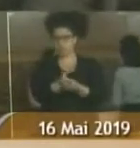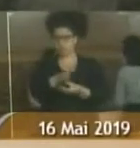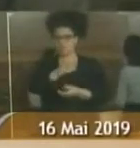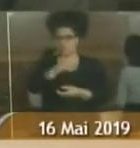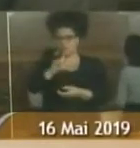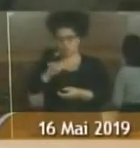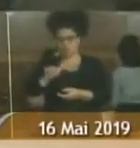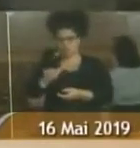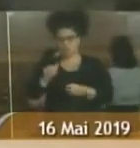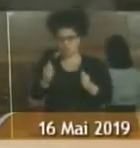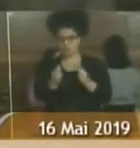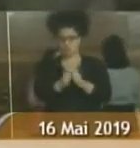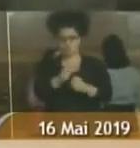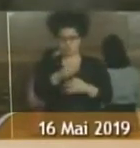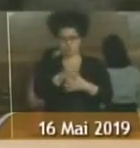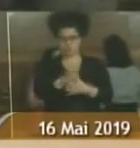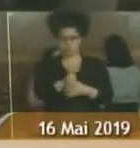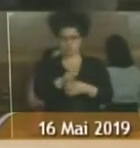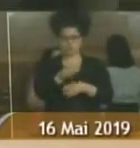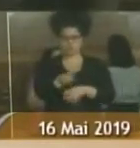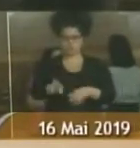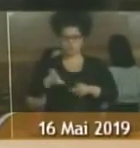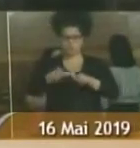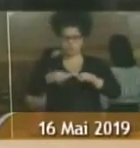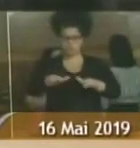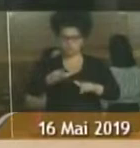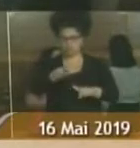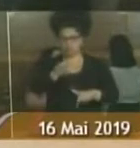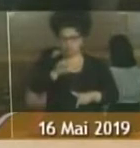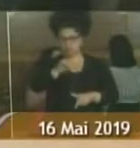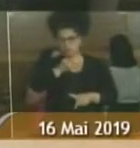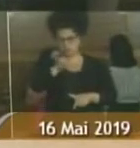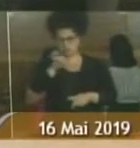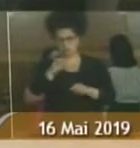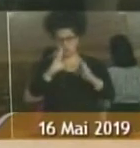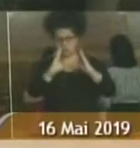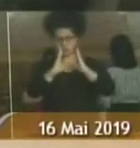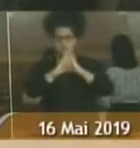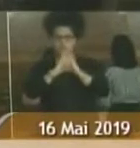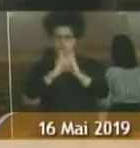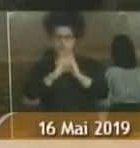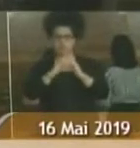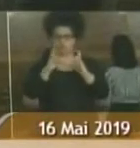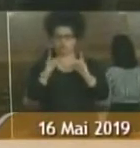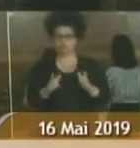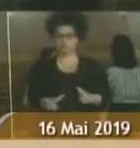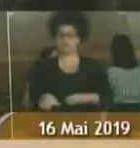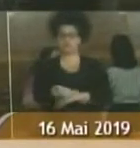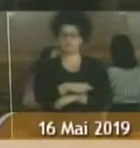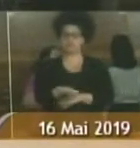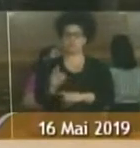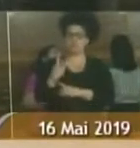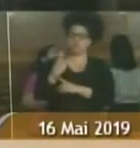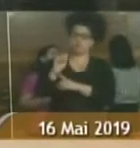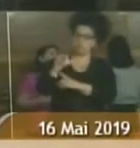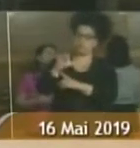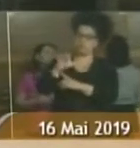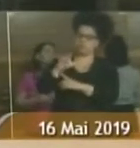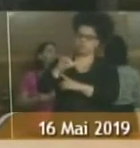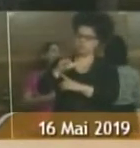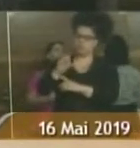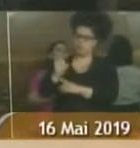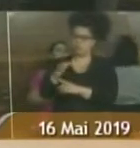329/2018, RGI, e seus anexos referente à ação de uso capião, cujo objeto refere-se ao imóvel situado na rua Francelino Alves de